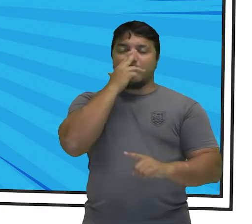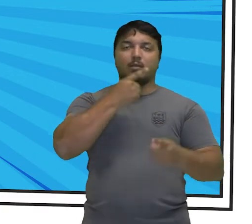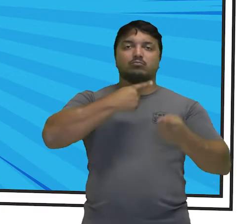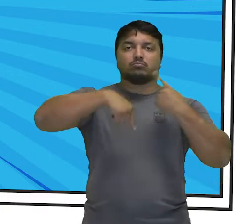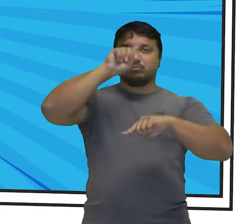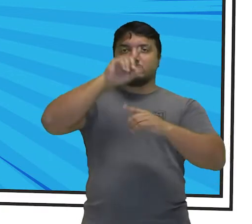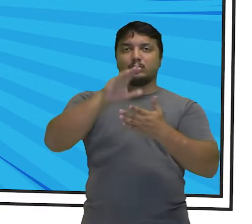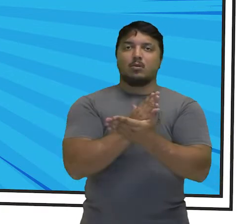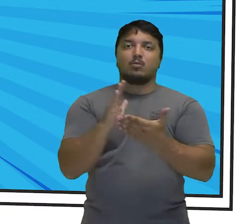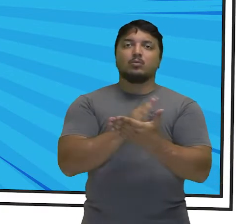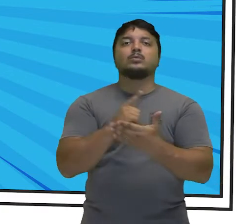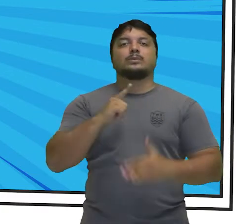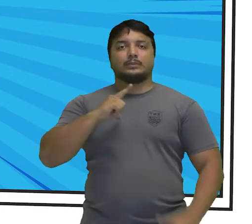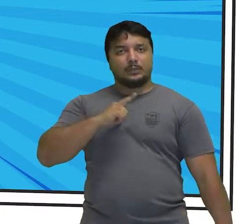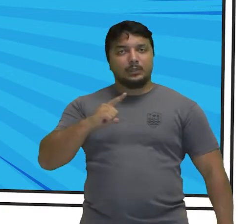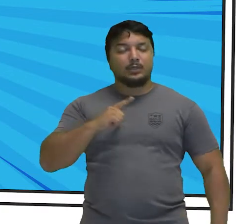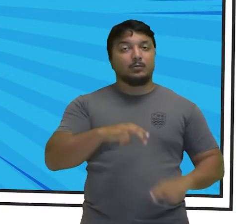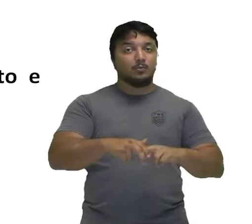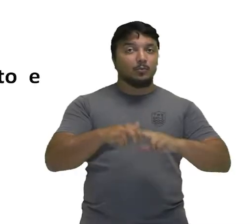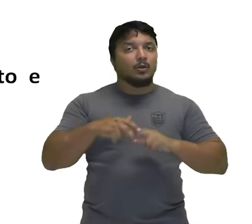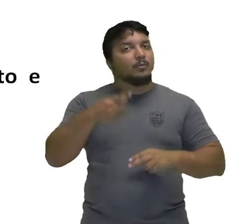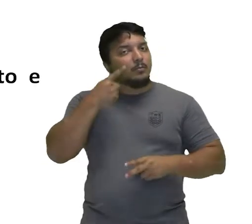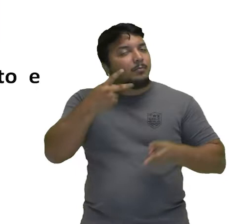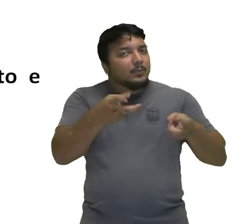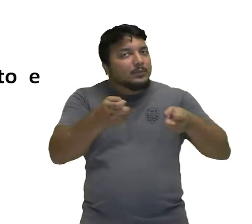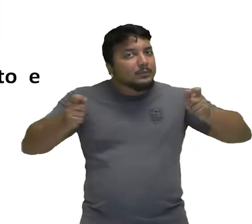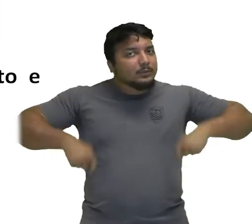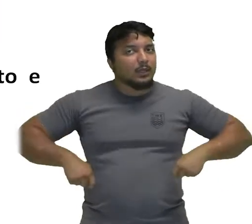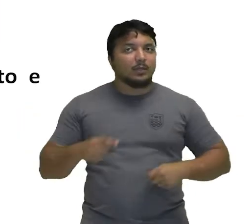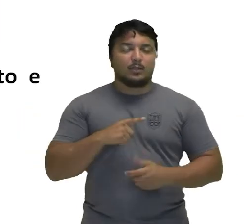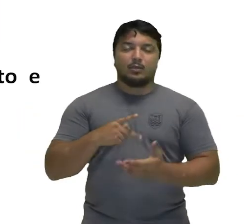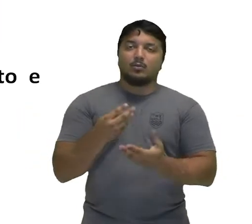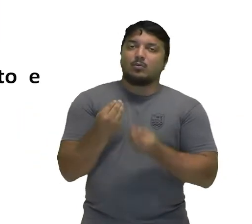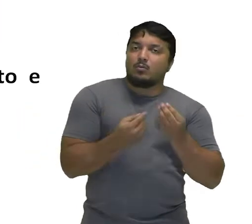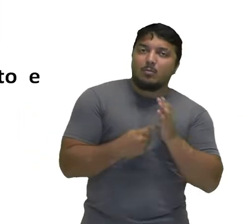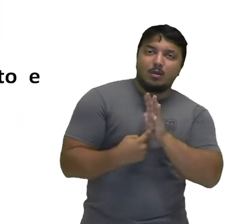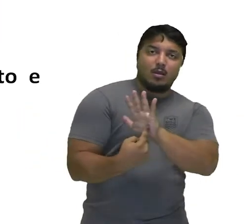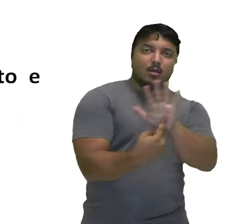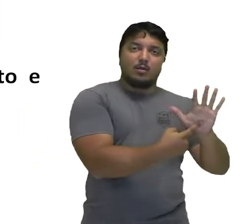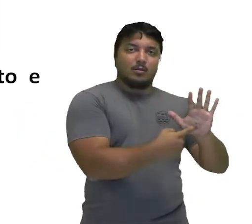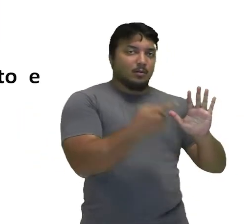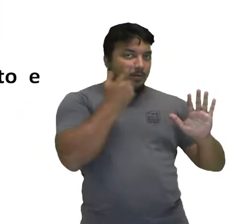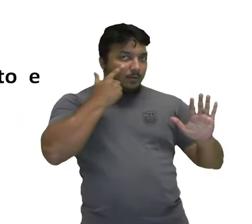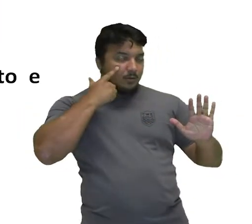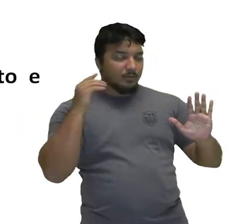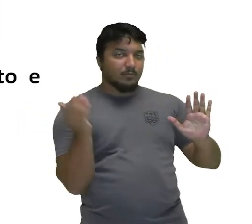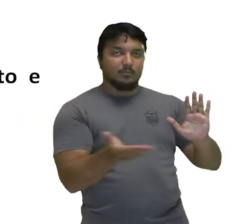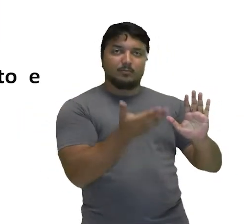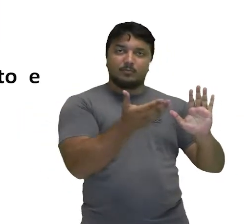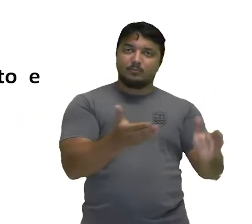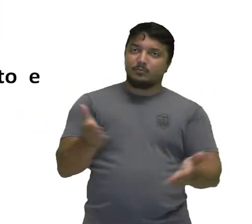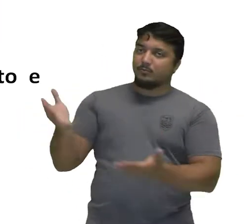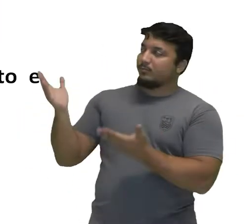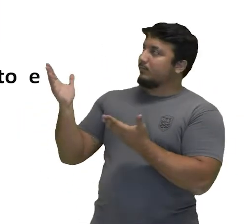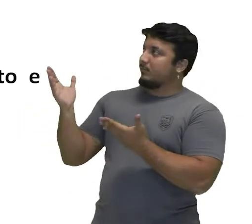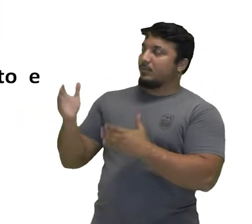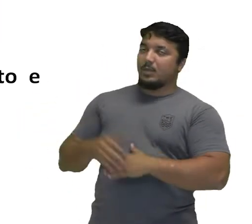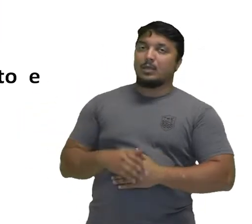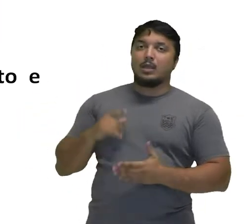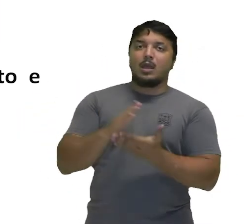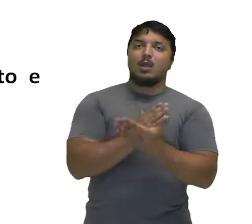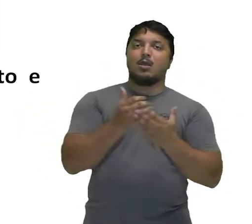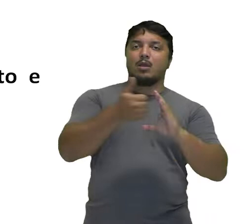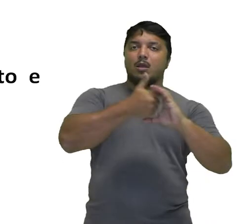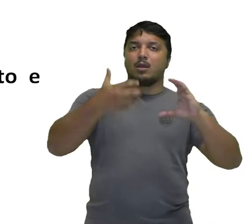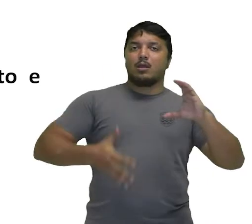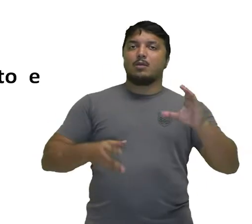também. Então, você está vendo aí apresentado nesse slide algumas características